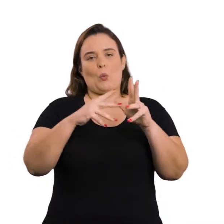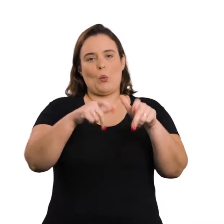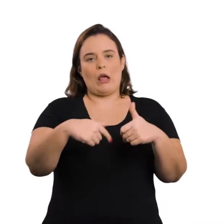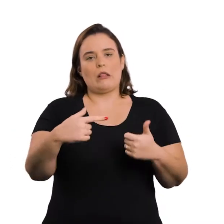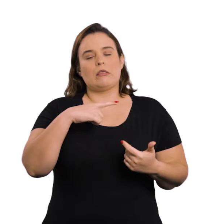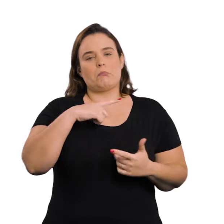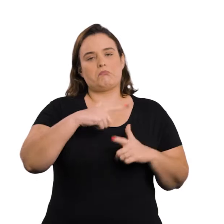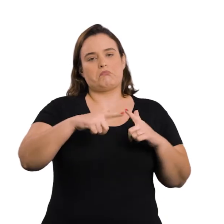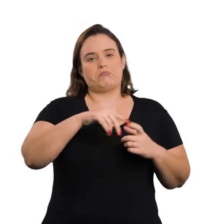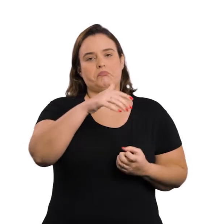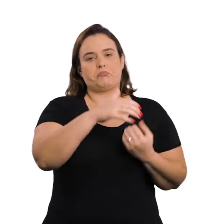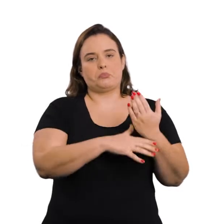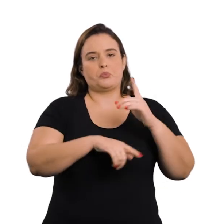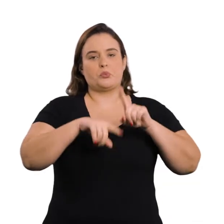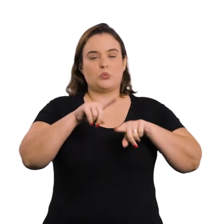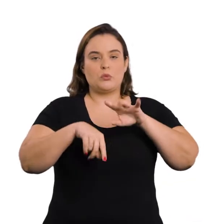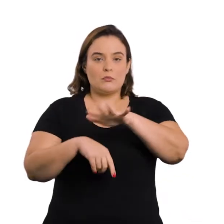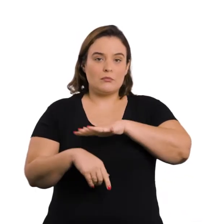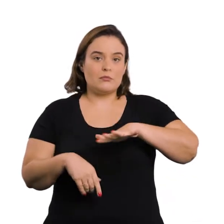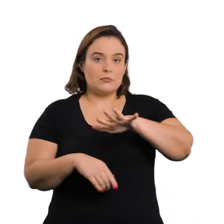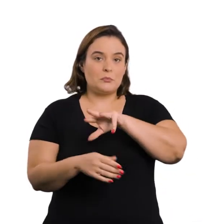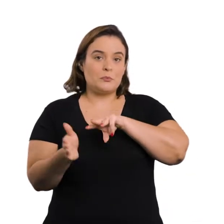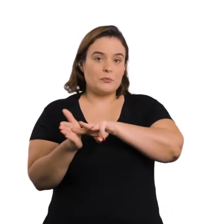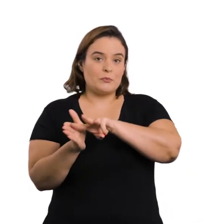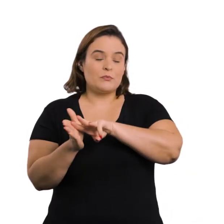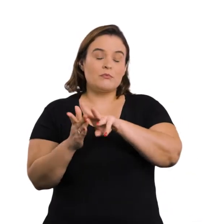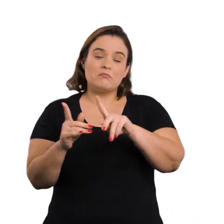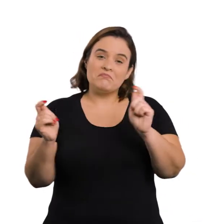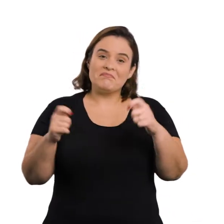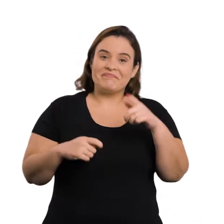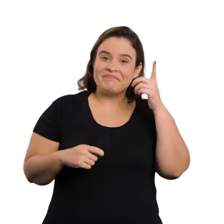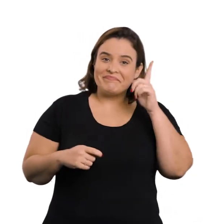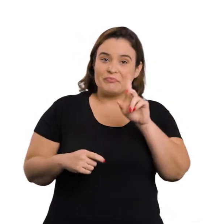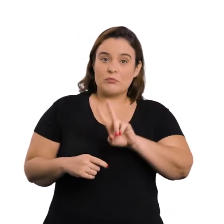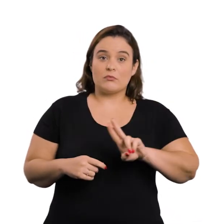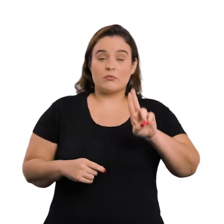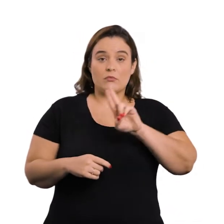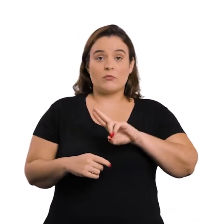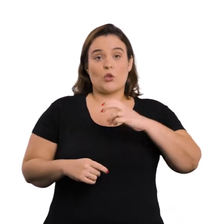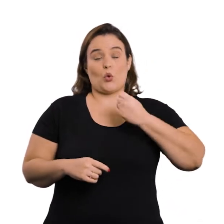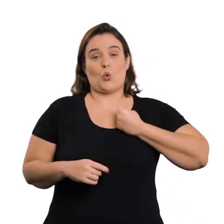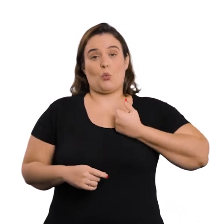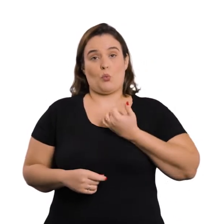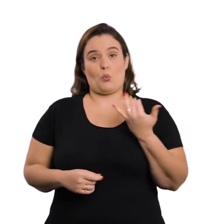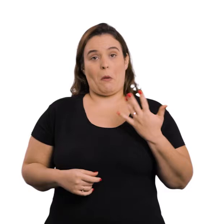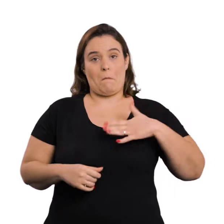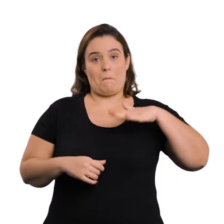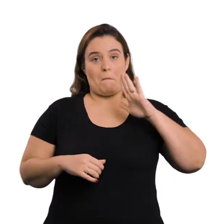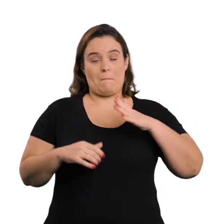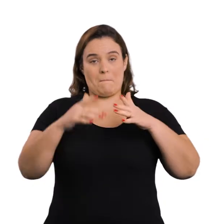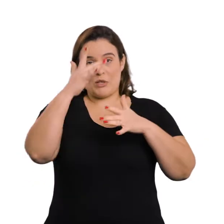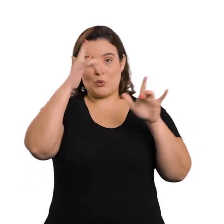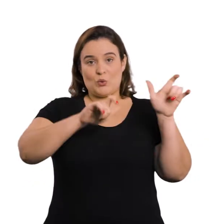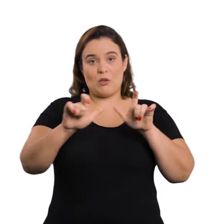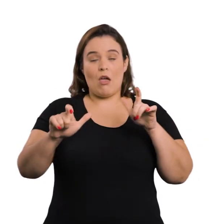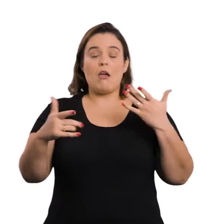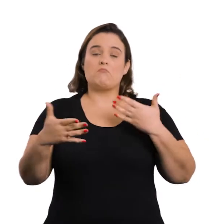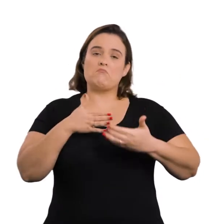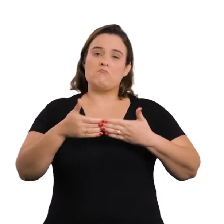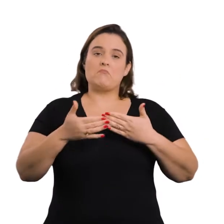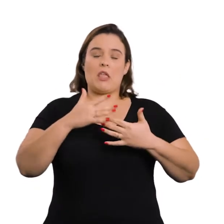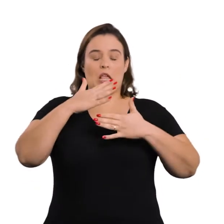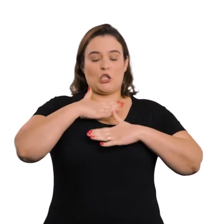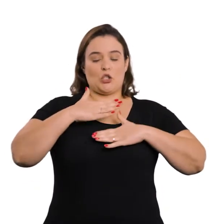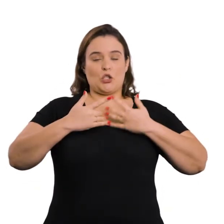criando soluções, produtos, ambientes, metodologias que possam ser utilizados pelo maior número de pessoas, independentemente de